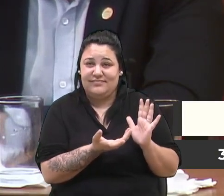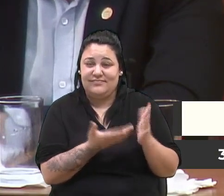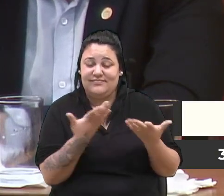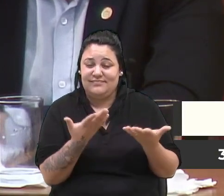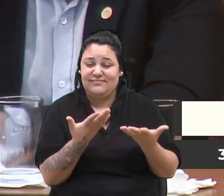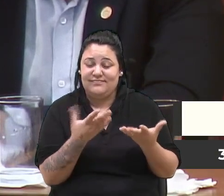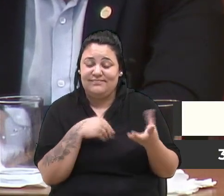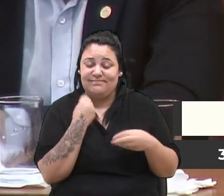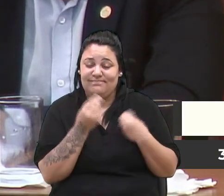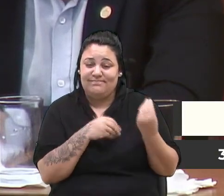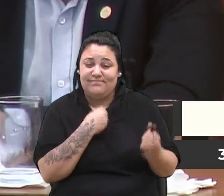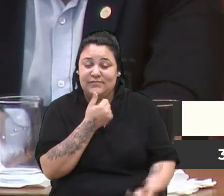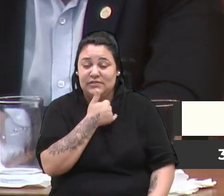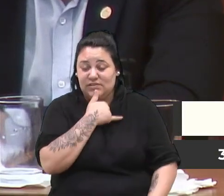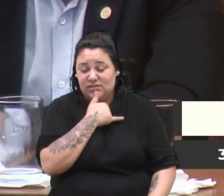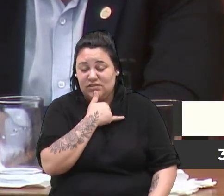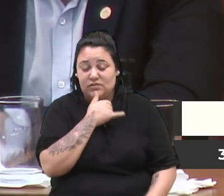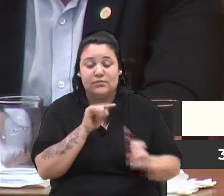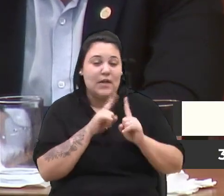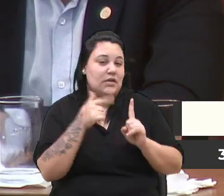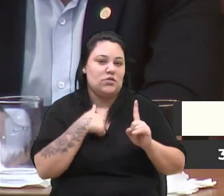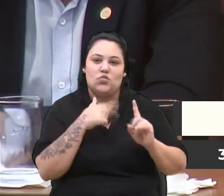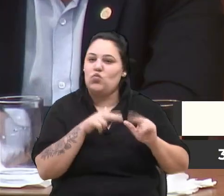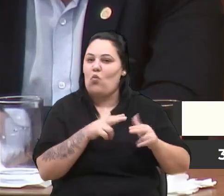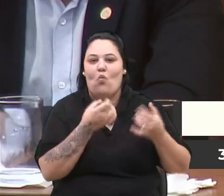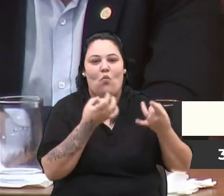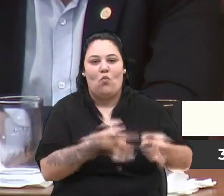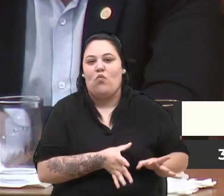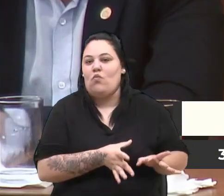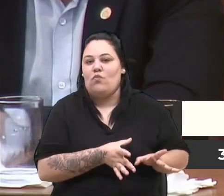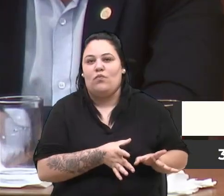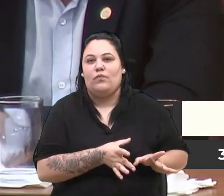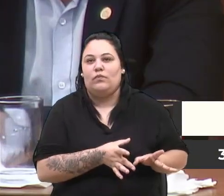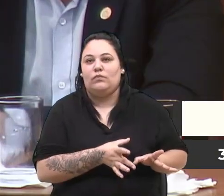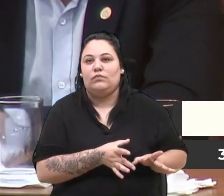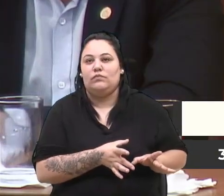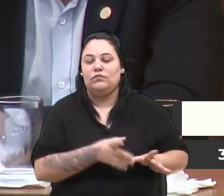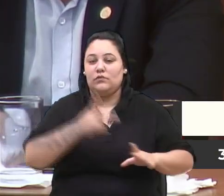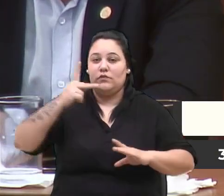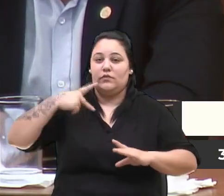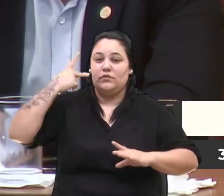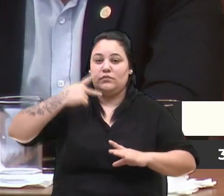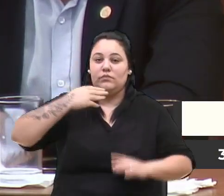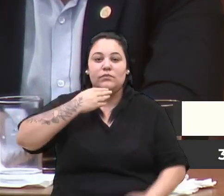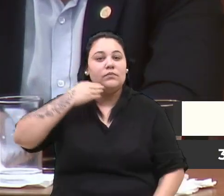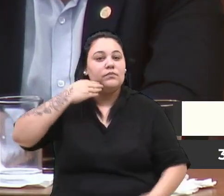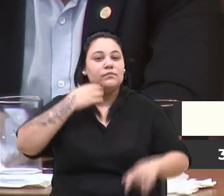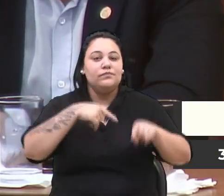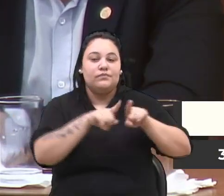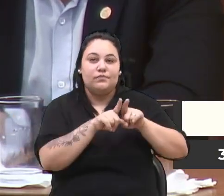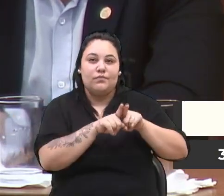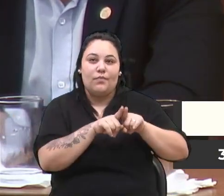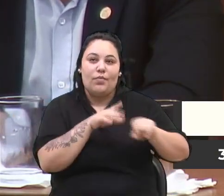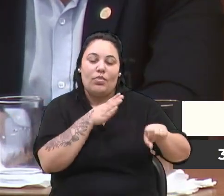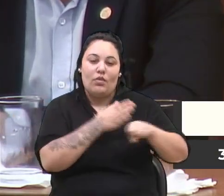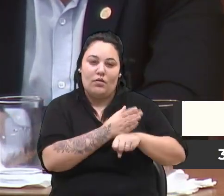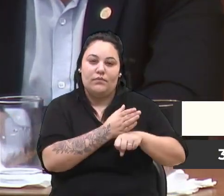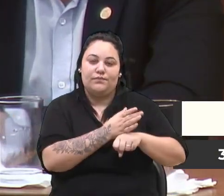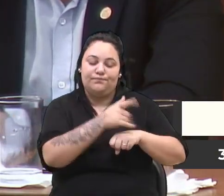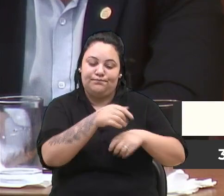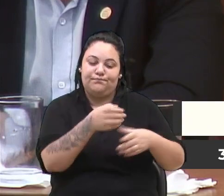frustrado, mas não vou desistir. Inclusive, a vereadora Marisol também faz parte desse